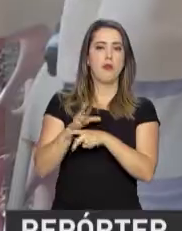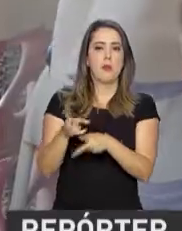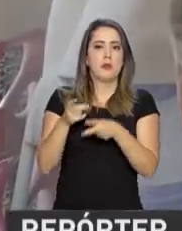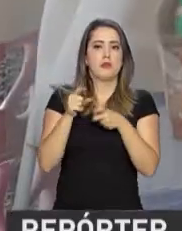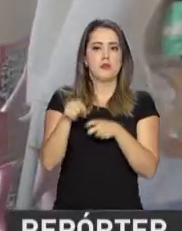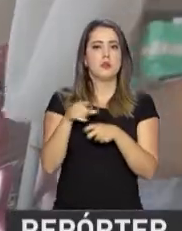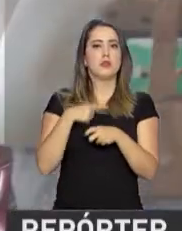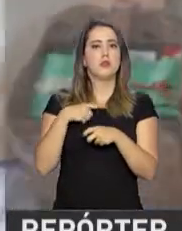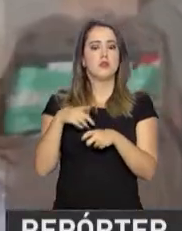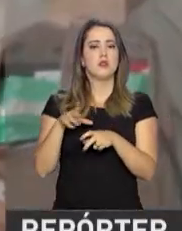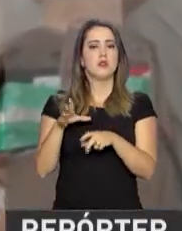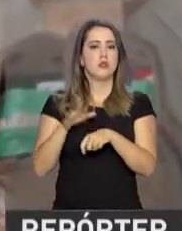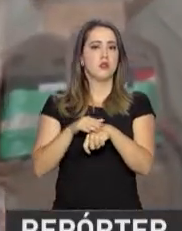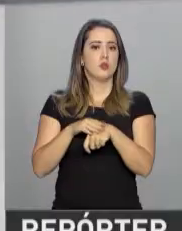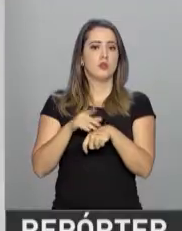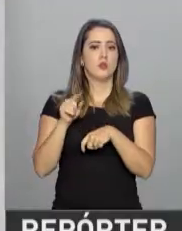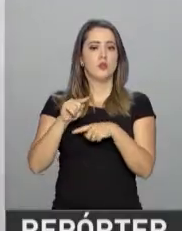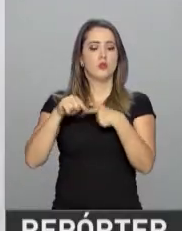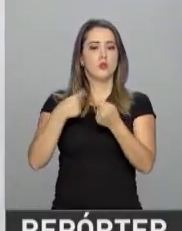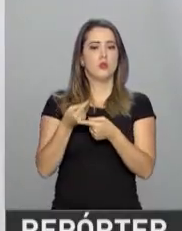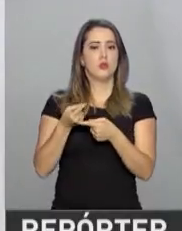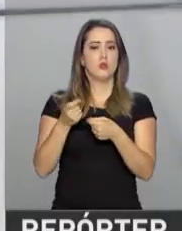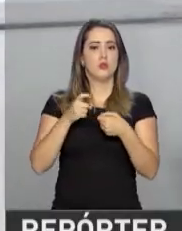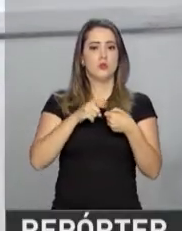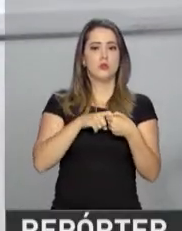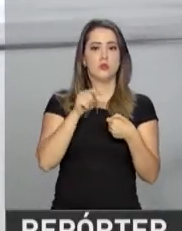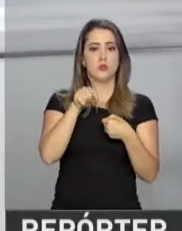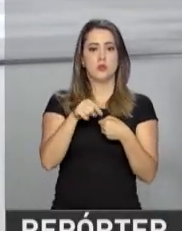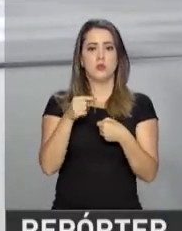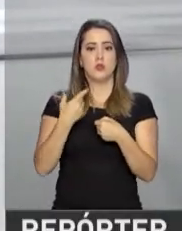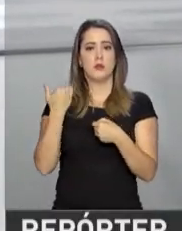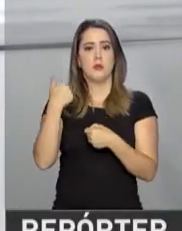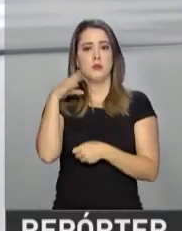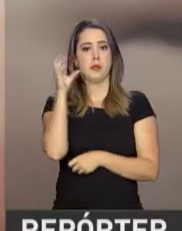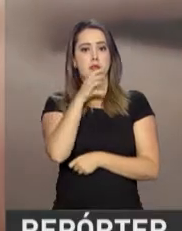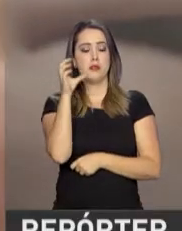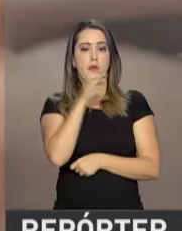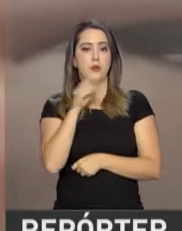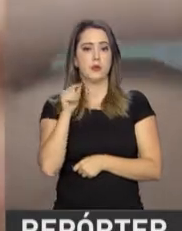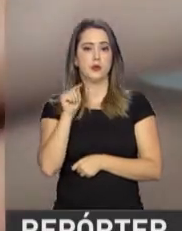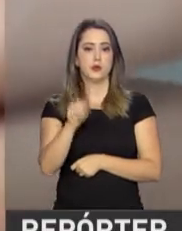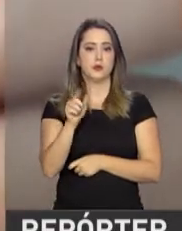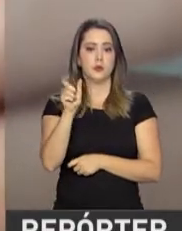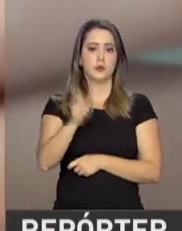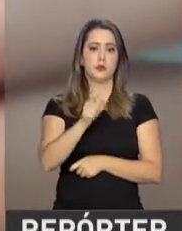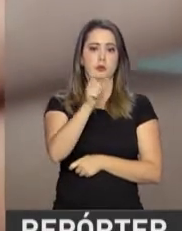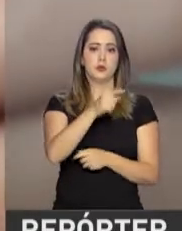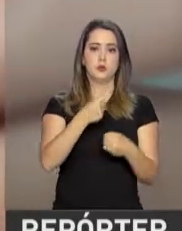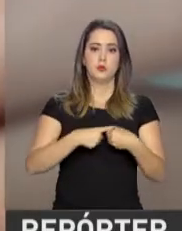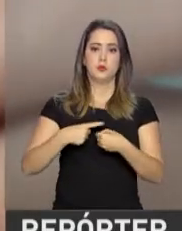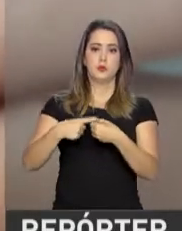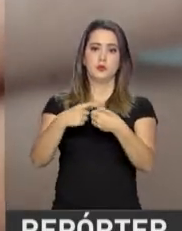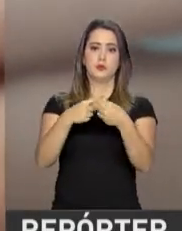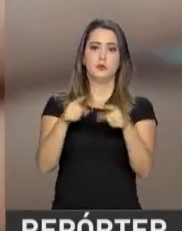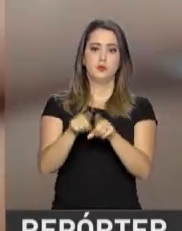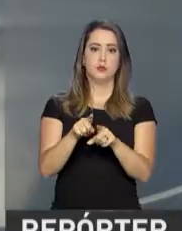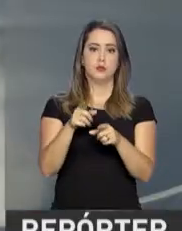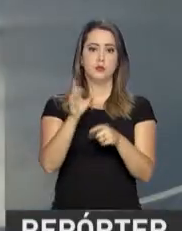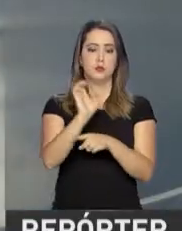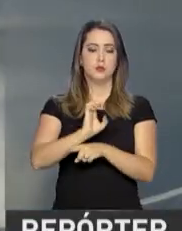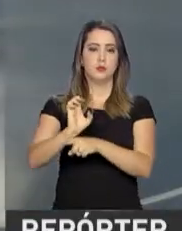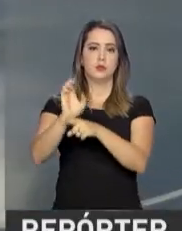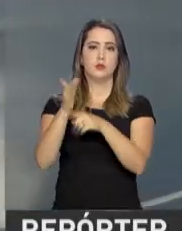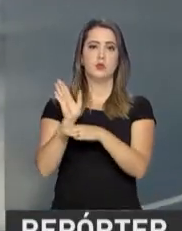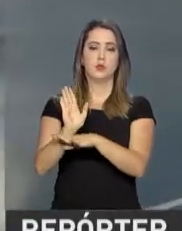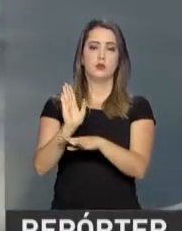está ou não infectado o próximo passo de retornar com essa informação de maneira muito rápida para o município para o estado que